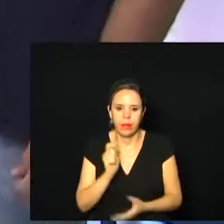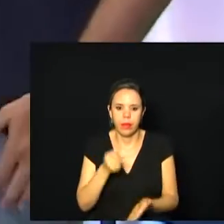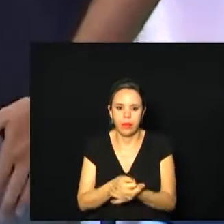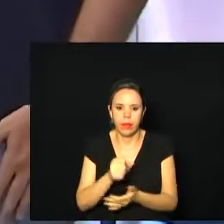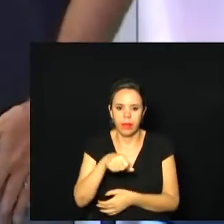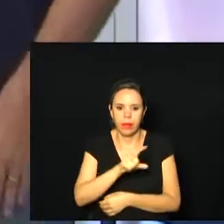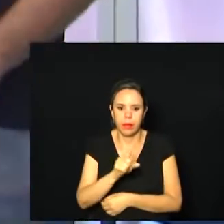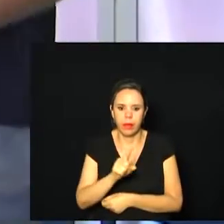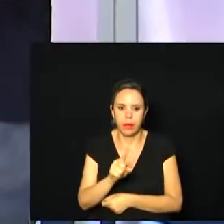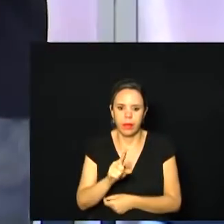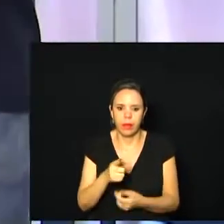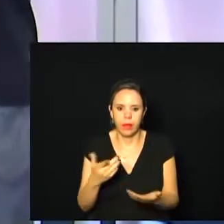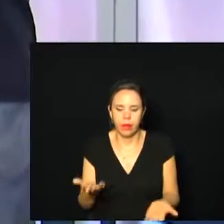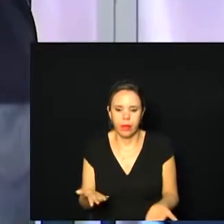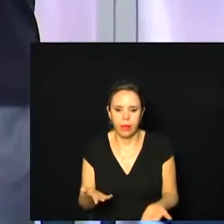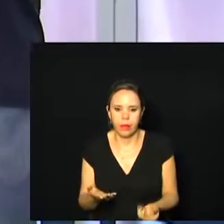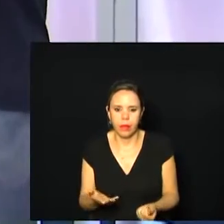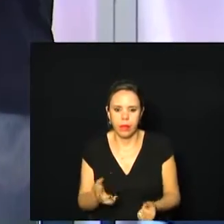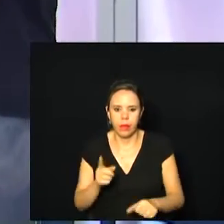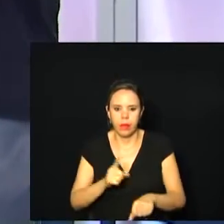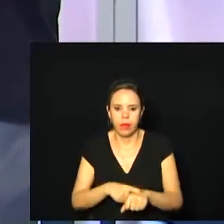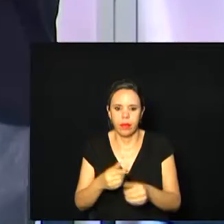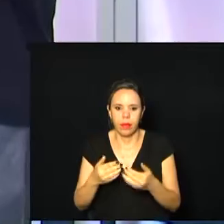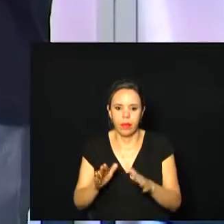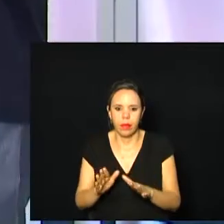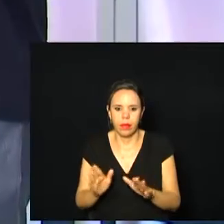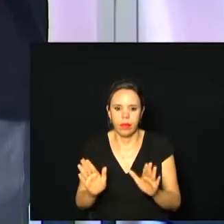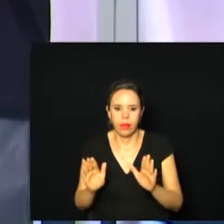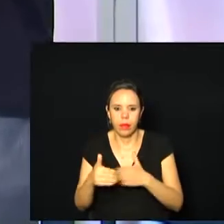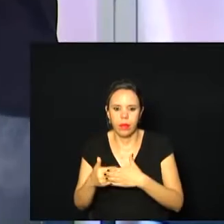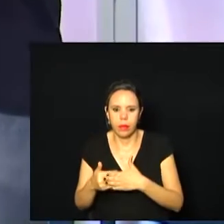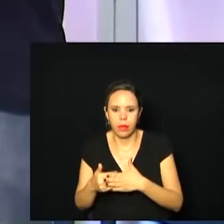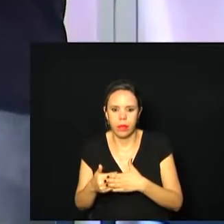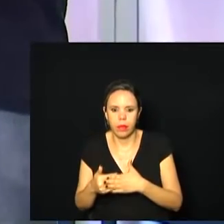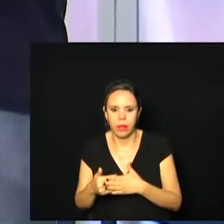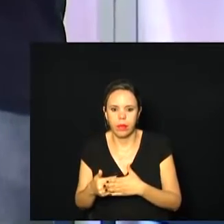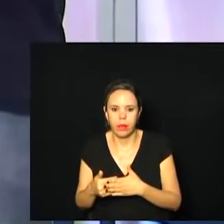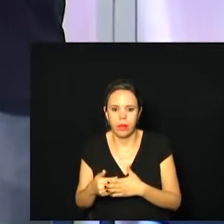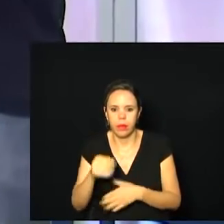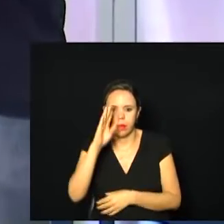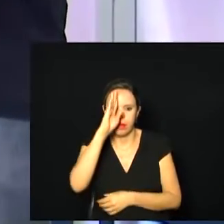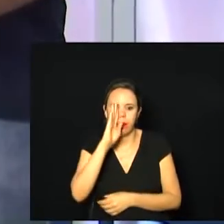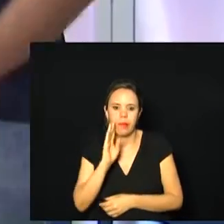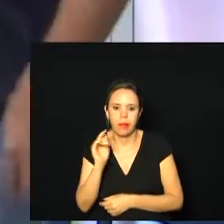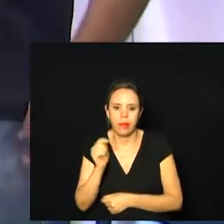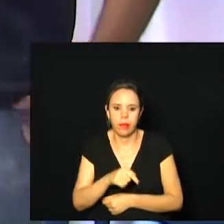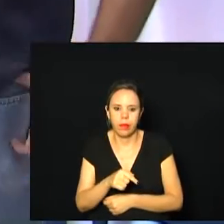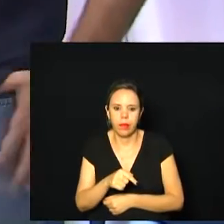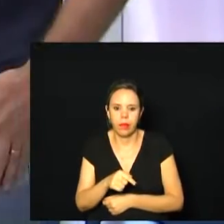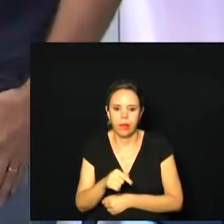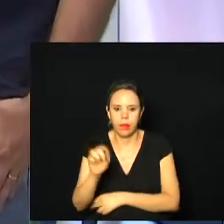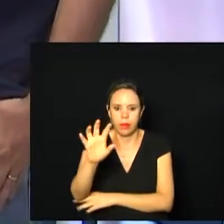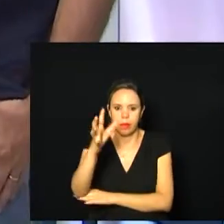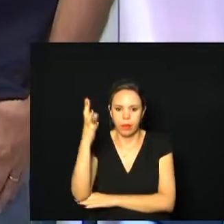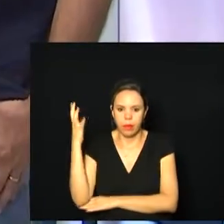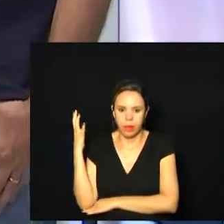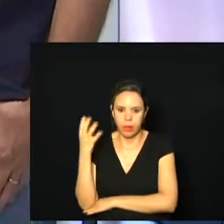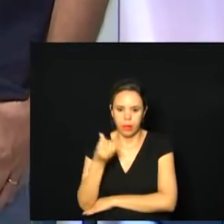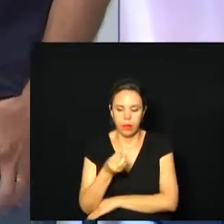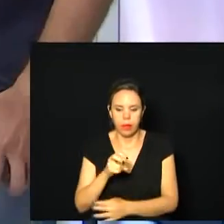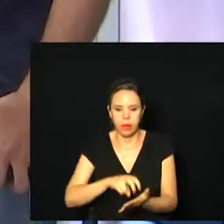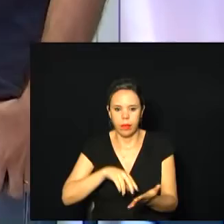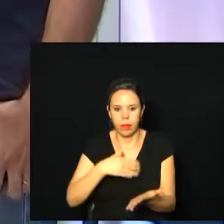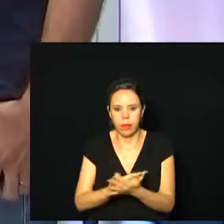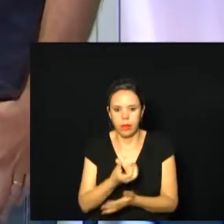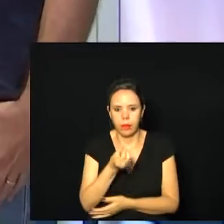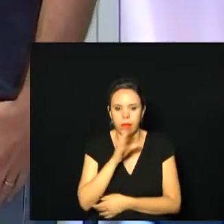não paga, o acesso... que horas que está aberto, que horas que fecha. O acesso aqui é gratuito, tá? O Bosque funciona das 6 da manhã